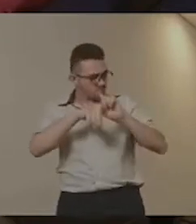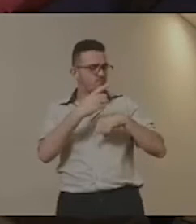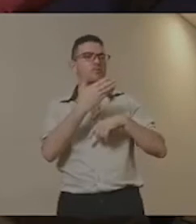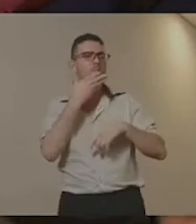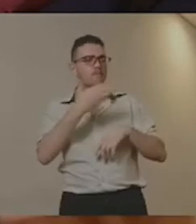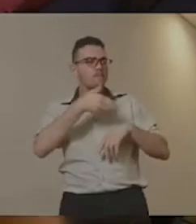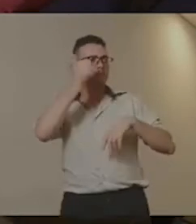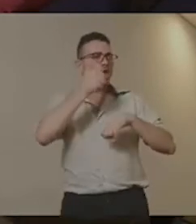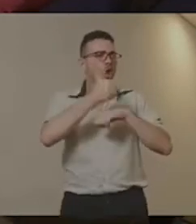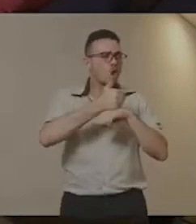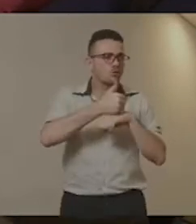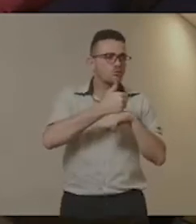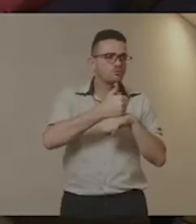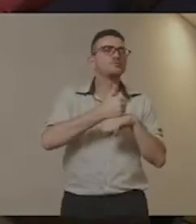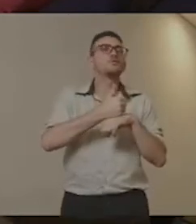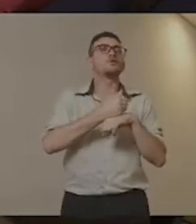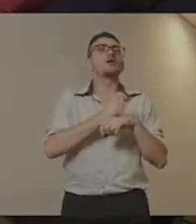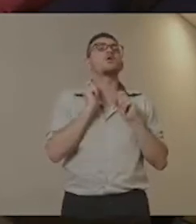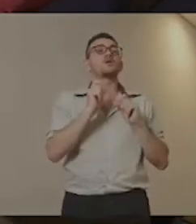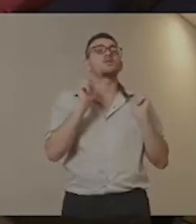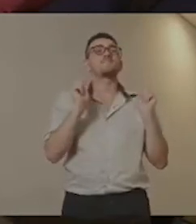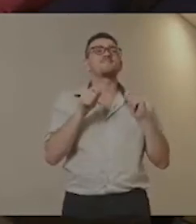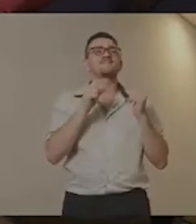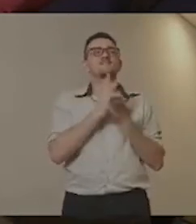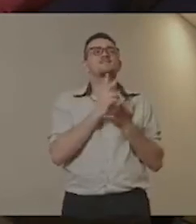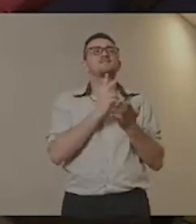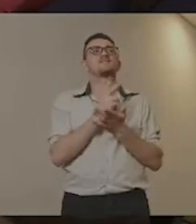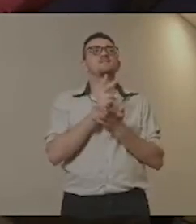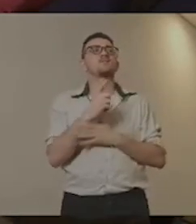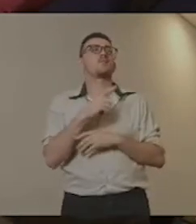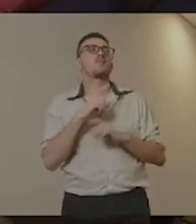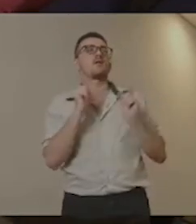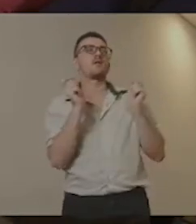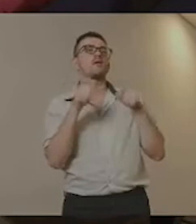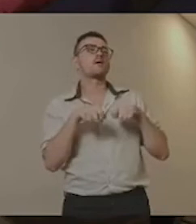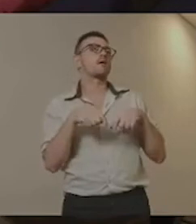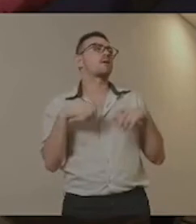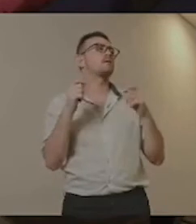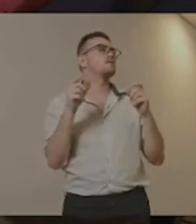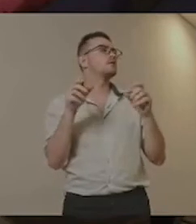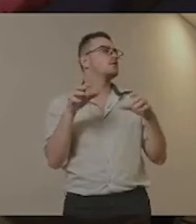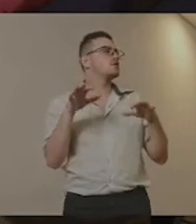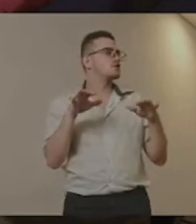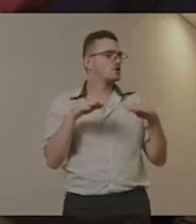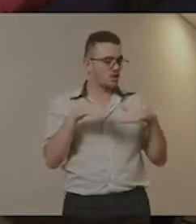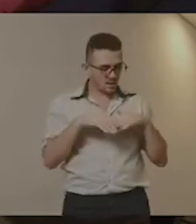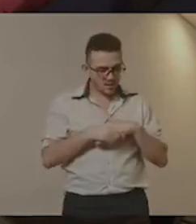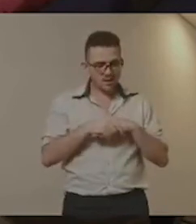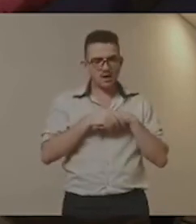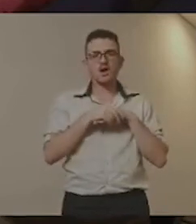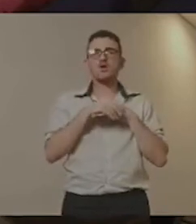precisa sempre ter a capacidade de vestir a sandália da humildade, né? E dizer que todos os dias a gente